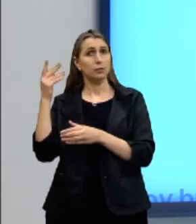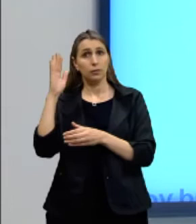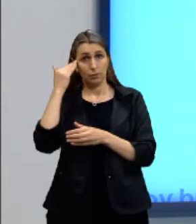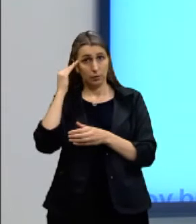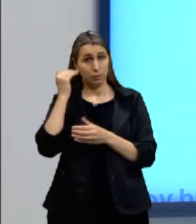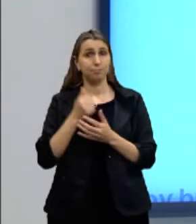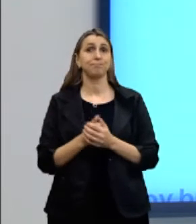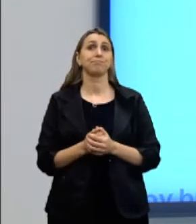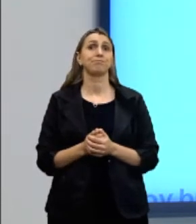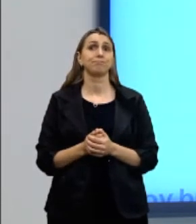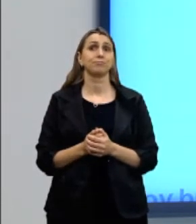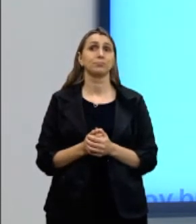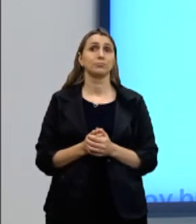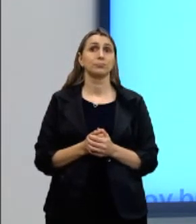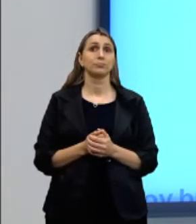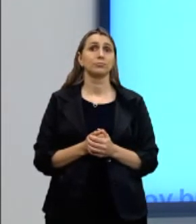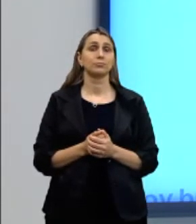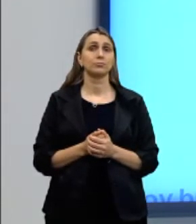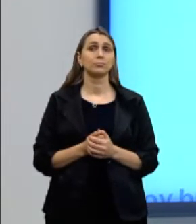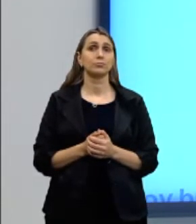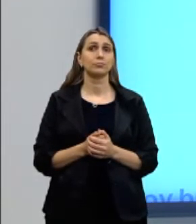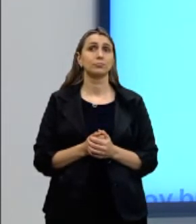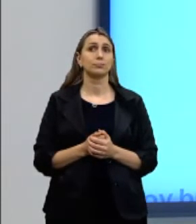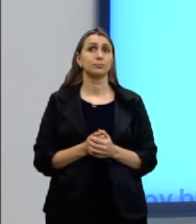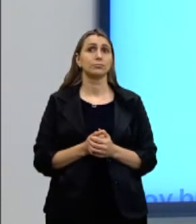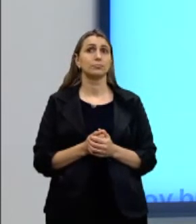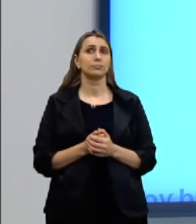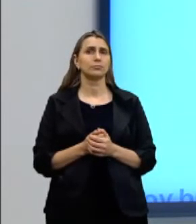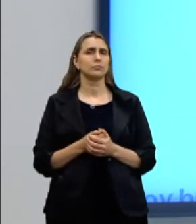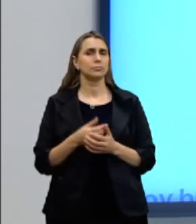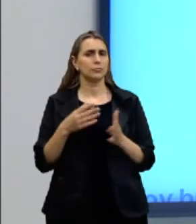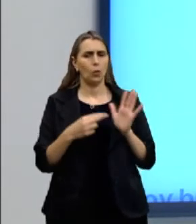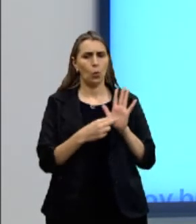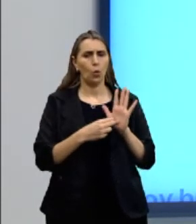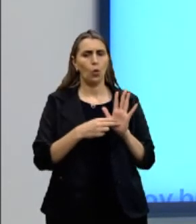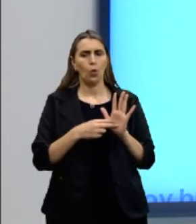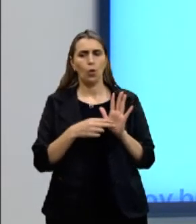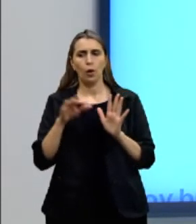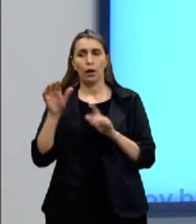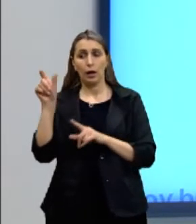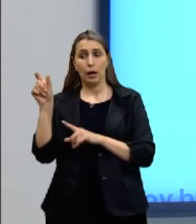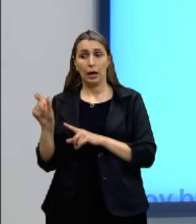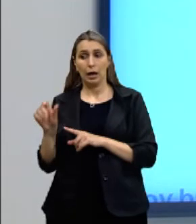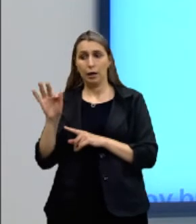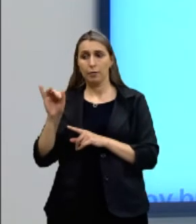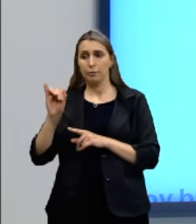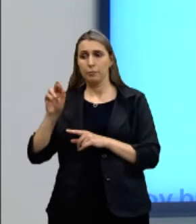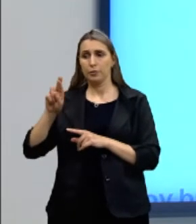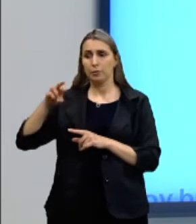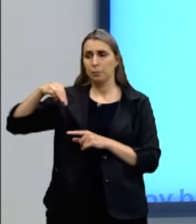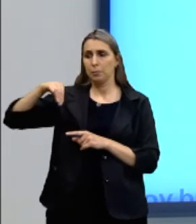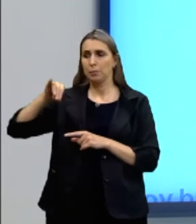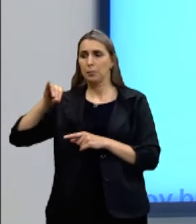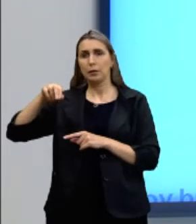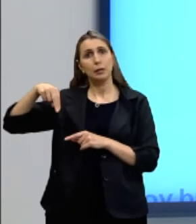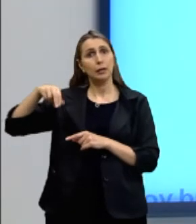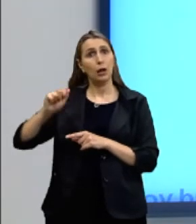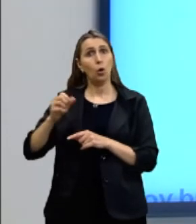aqui então é isso ó e apresenta Dona Firmina Mascarenhas né